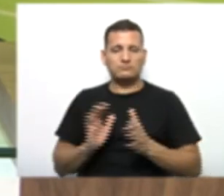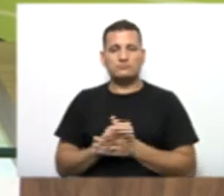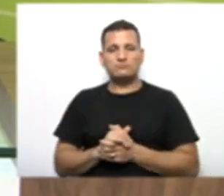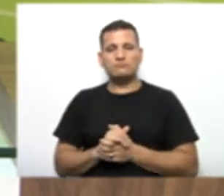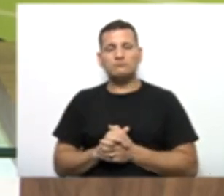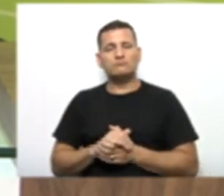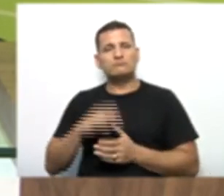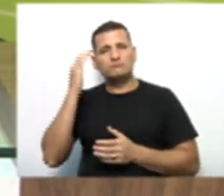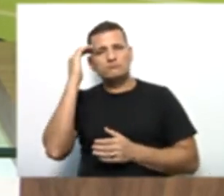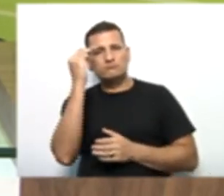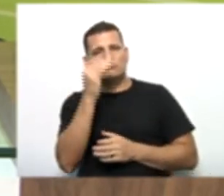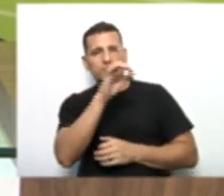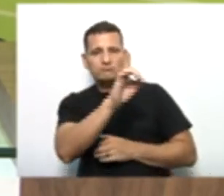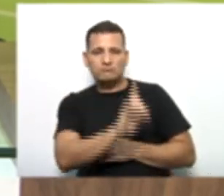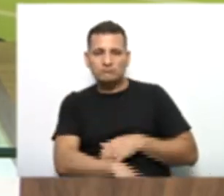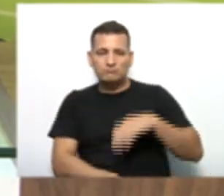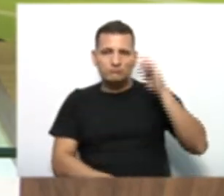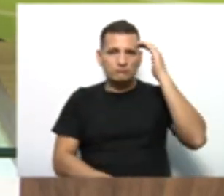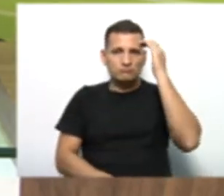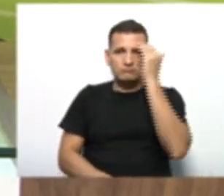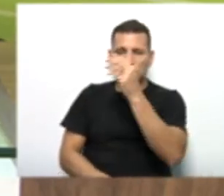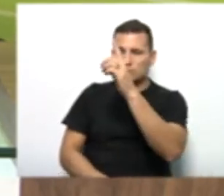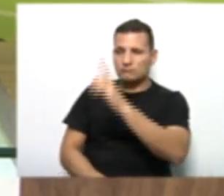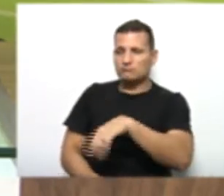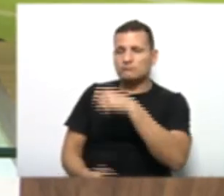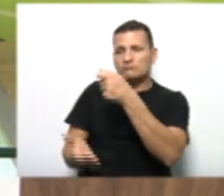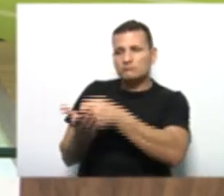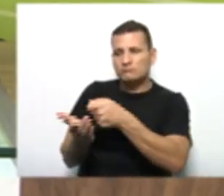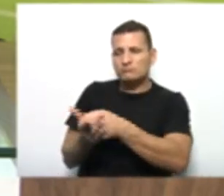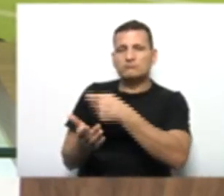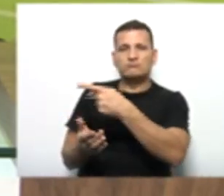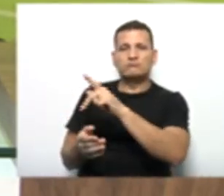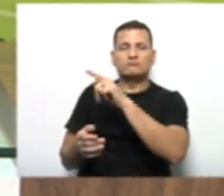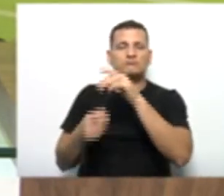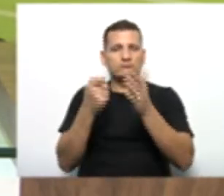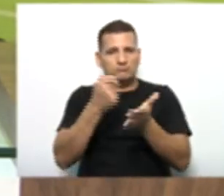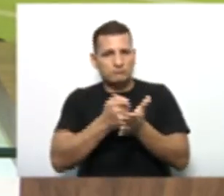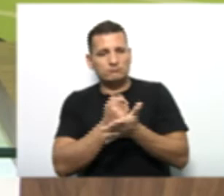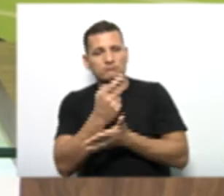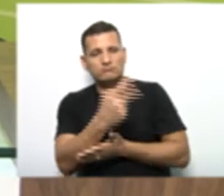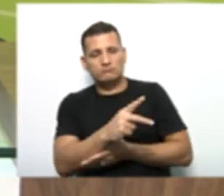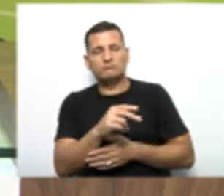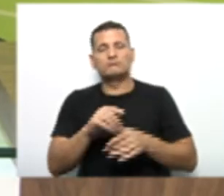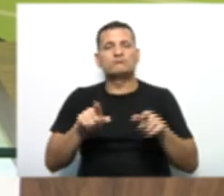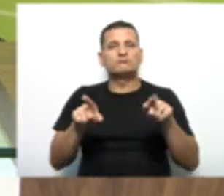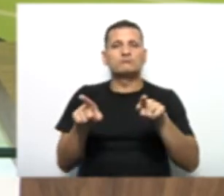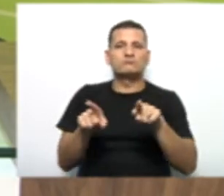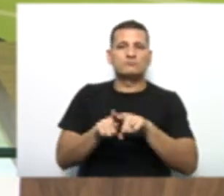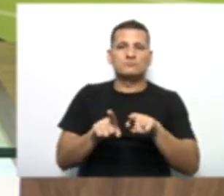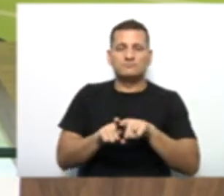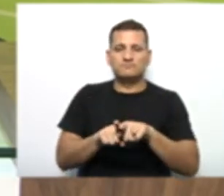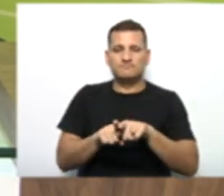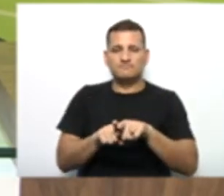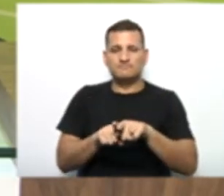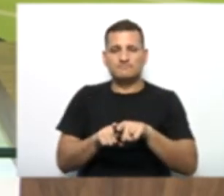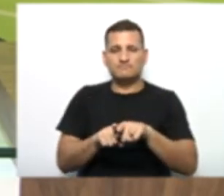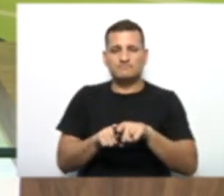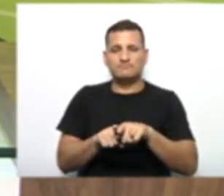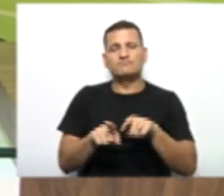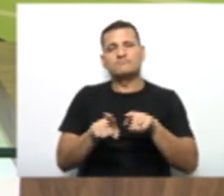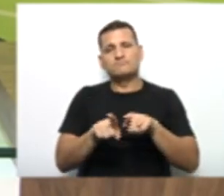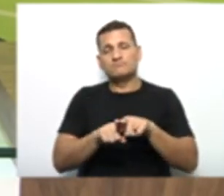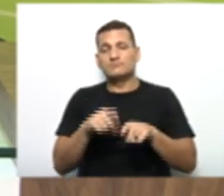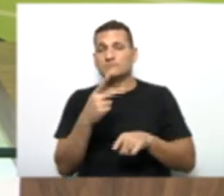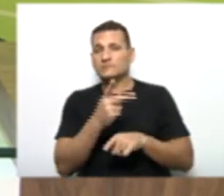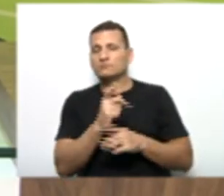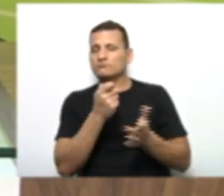o direito do outro, né? Cobrando os deveres dos seus colegas, mas também buscando cumprir com os seus